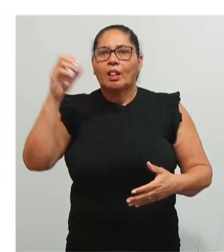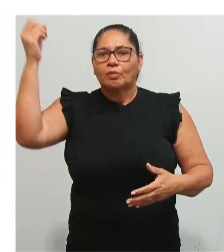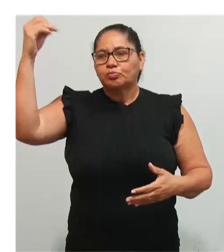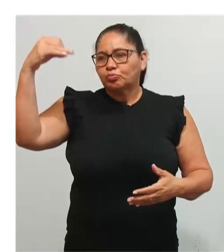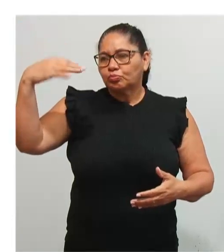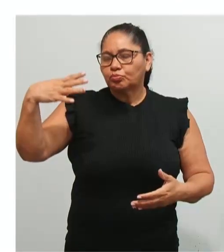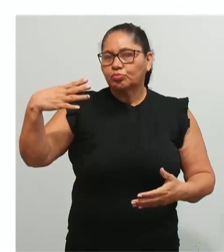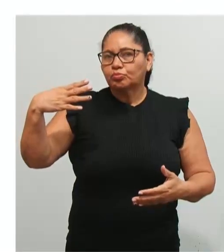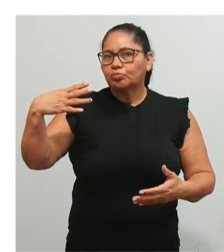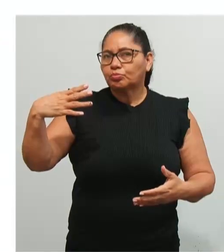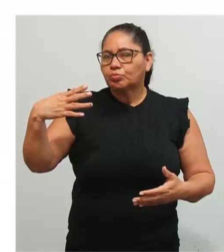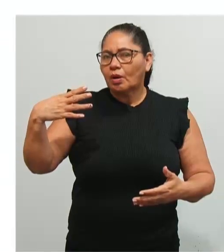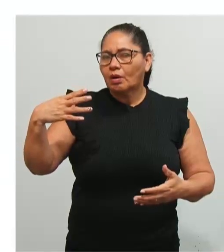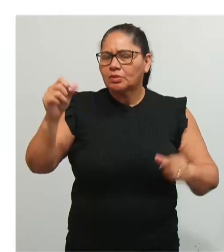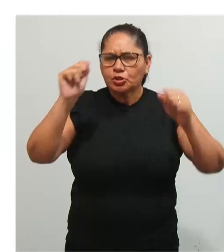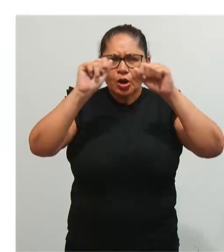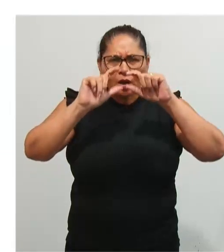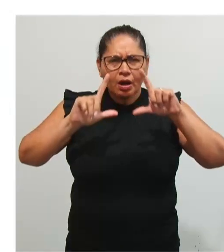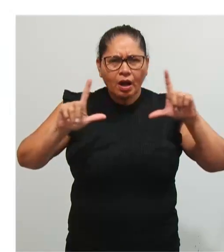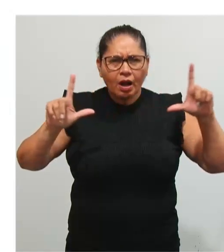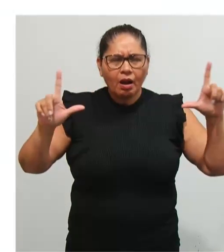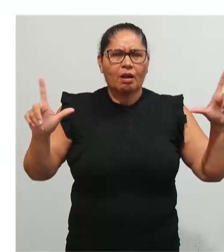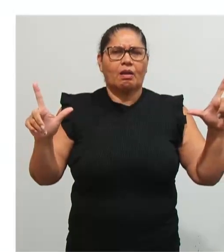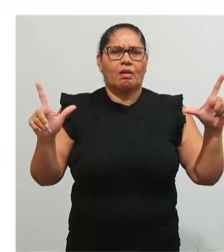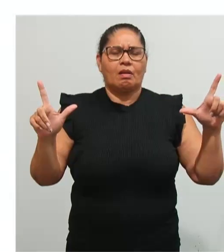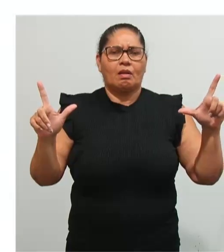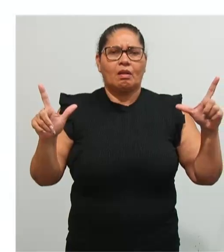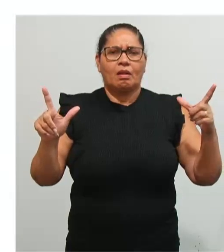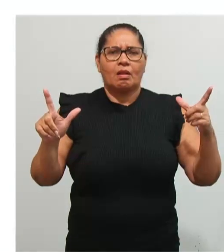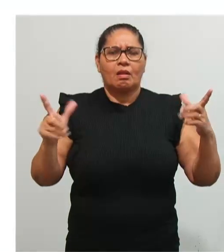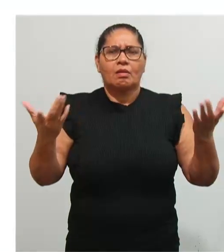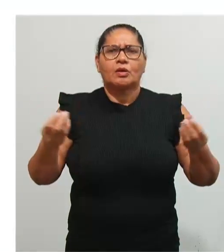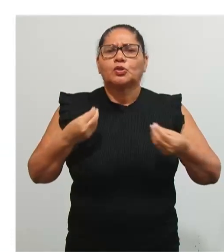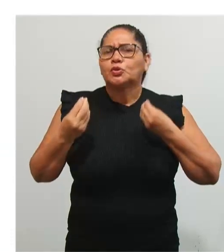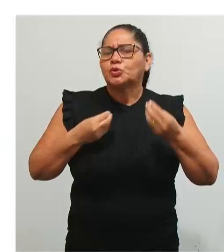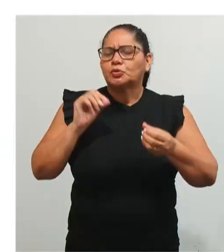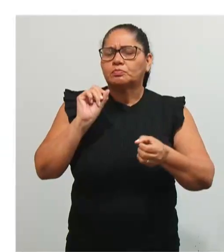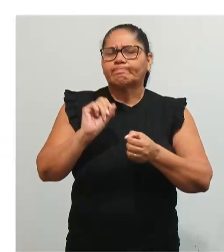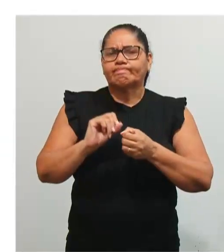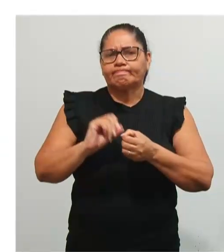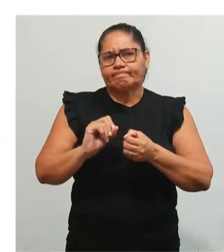então distinguir nitidamente os objetos através da sua espessura.